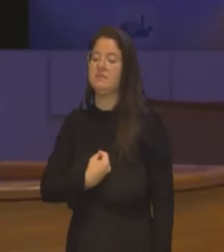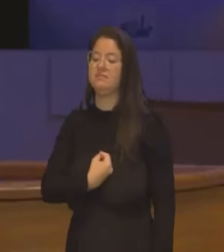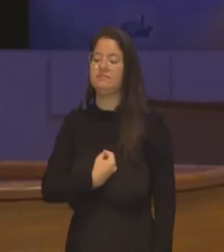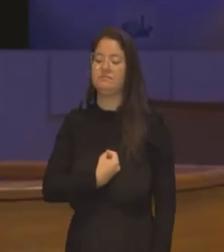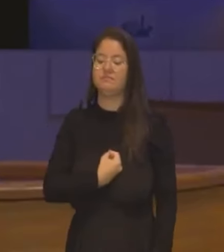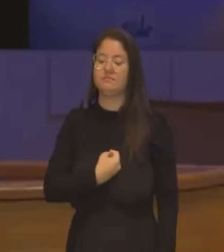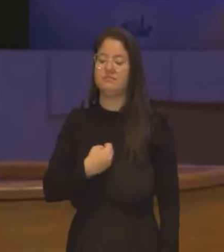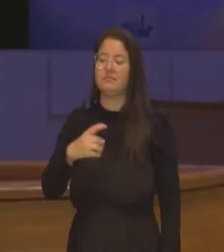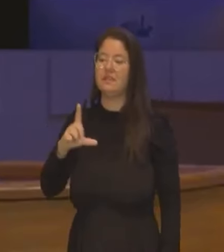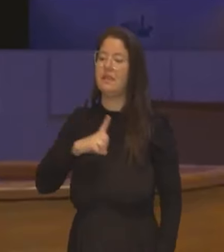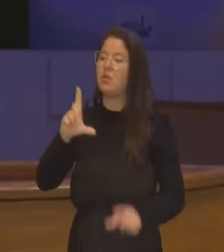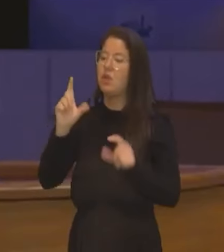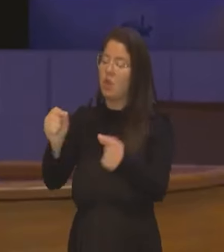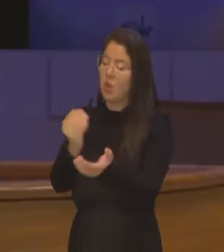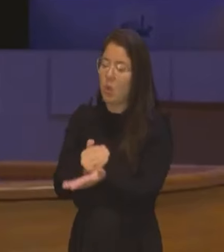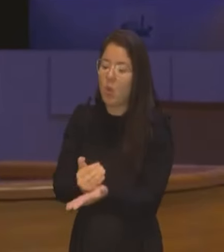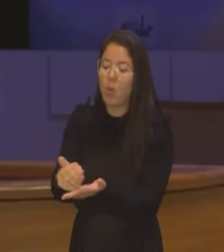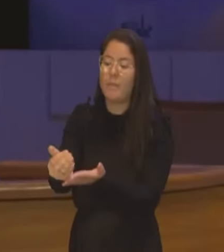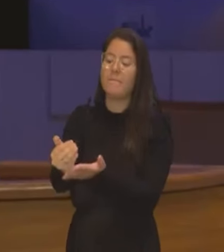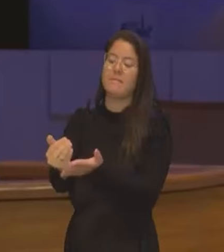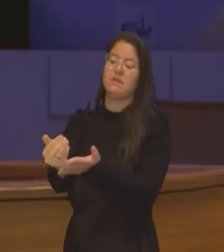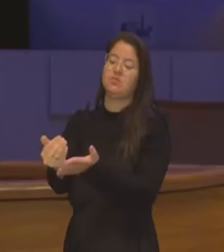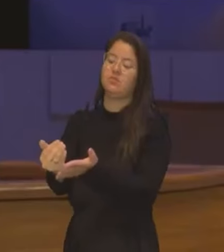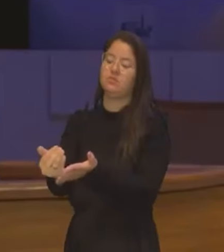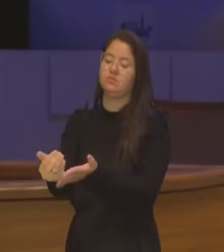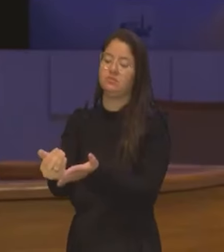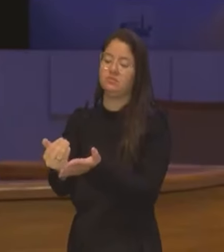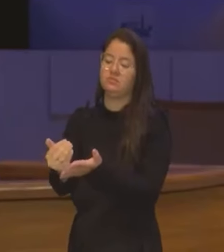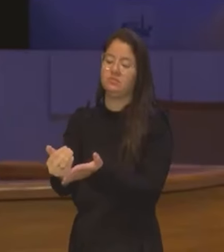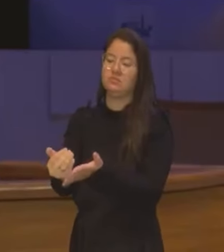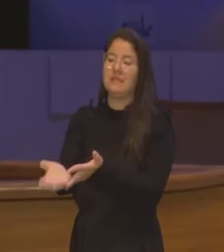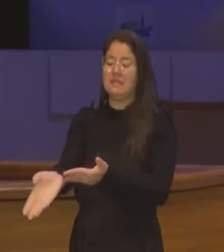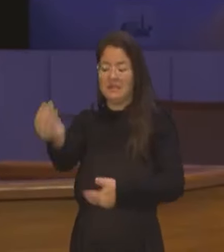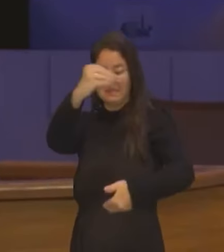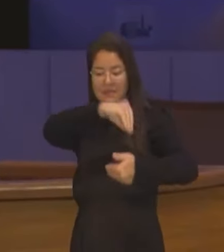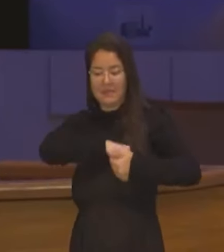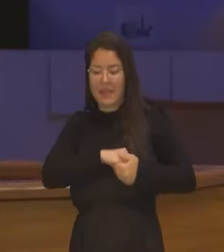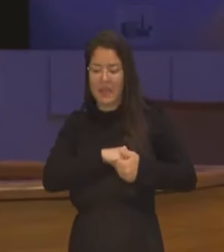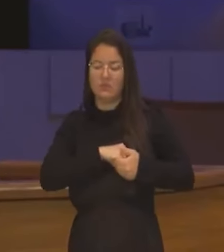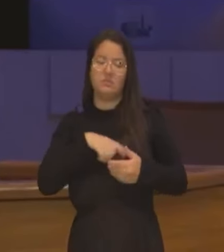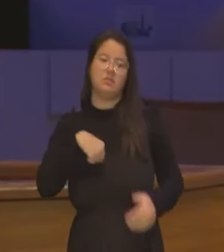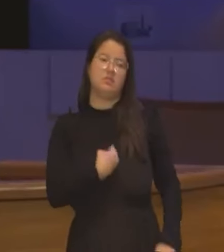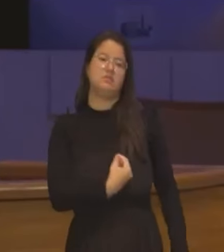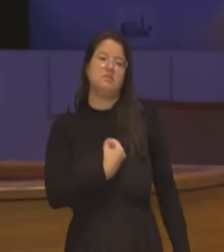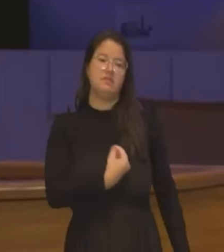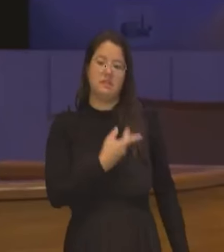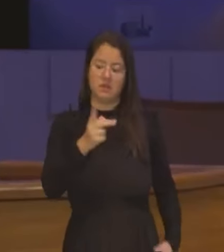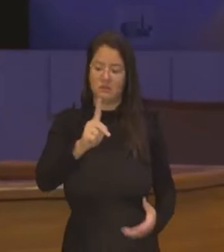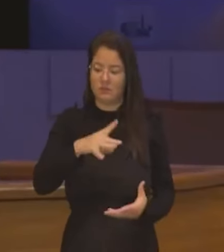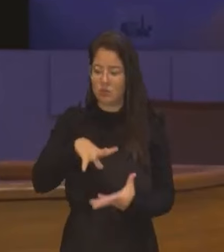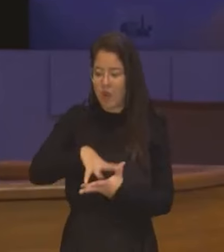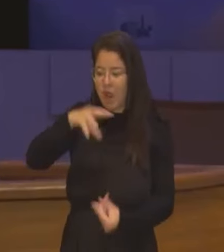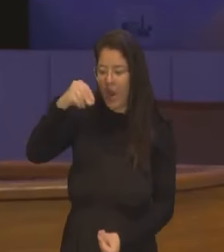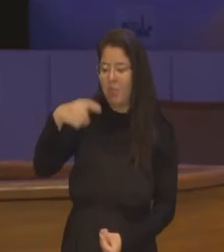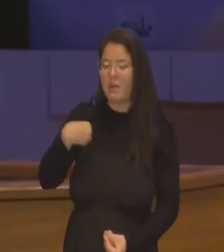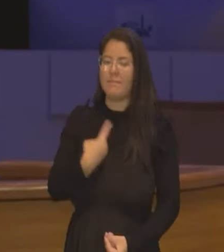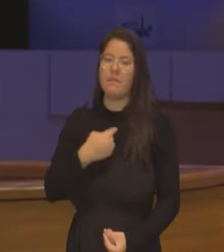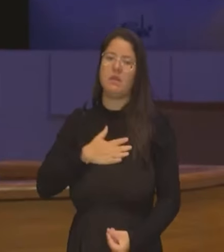ela tem um ponto de partida que é no meu interior e no seu interior.